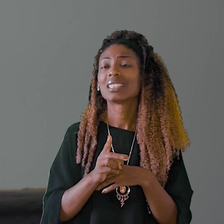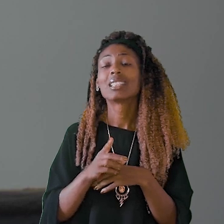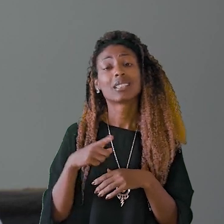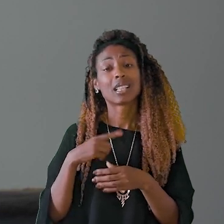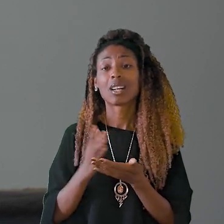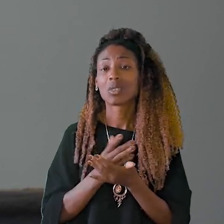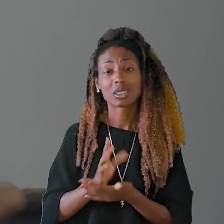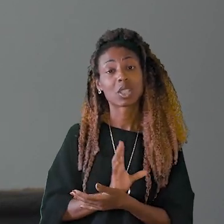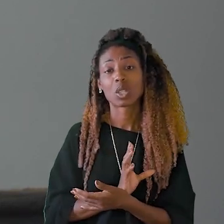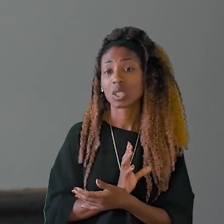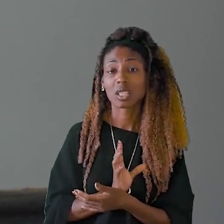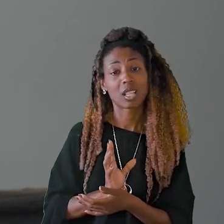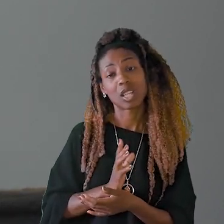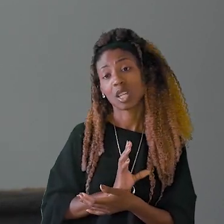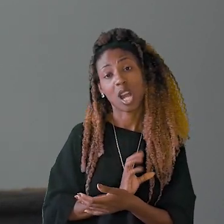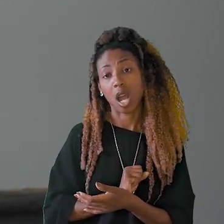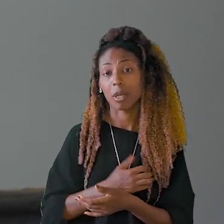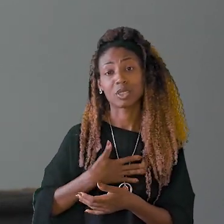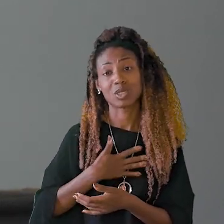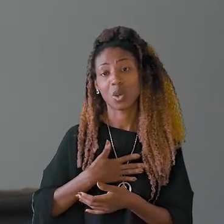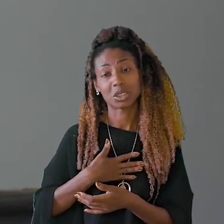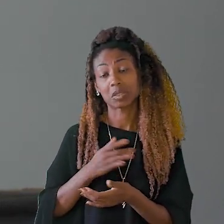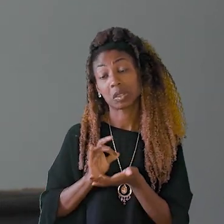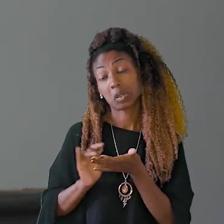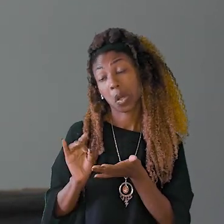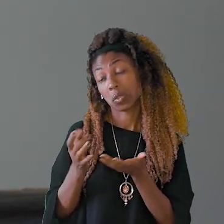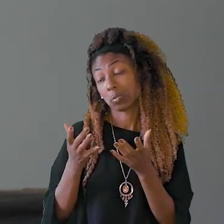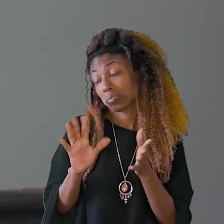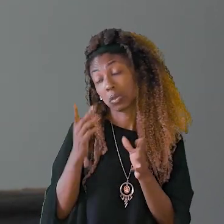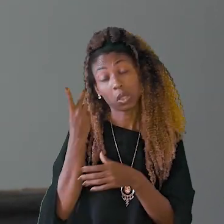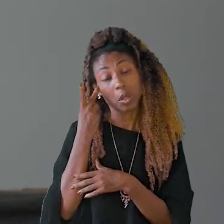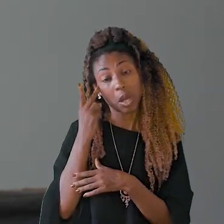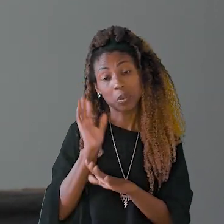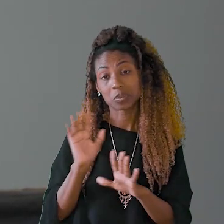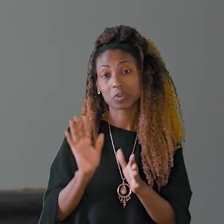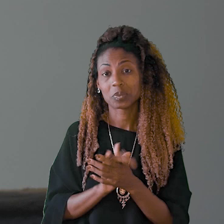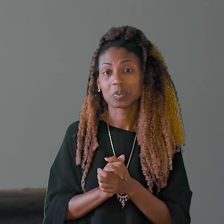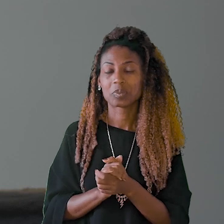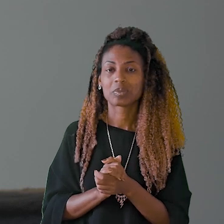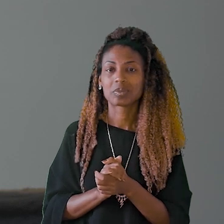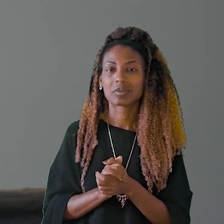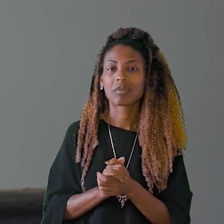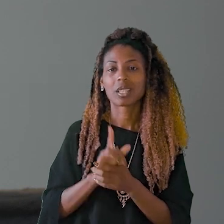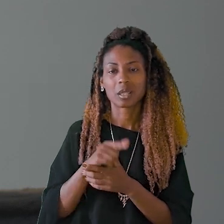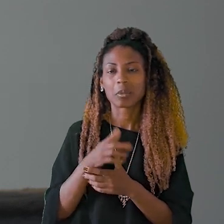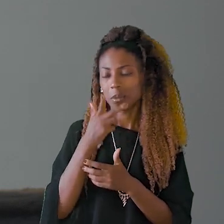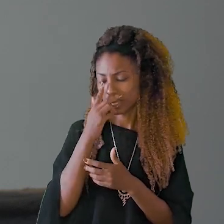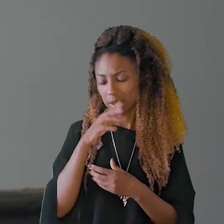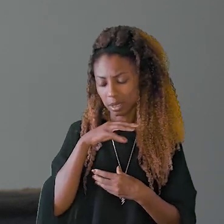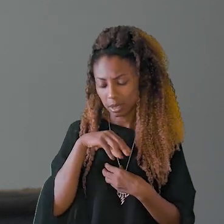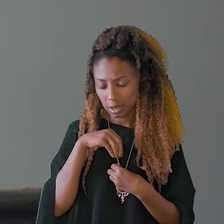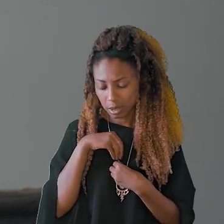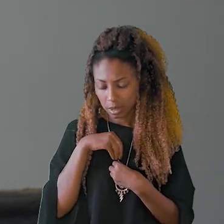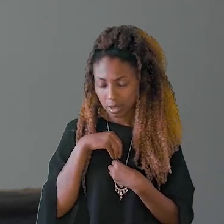quem gosta, não gostar também, eu não vou poder fazer nada. Mas assim, mas eu entendo muito que foi muito espiritual. É o que